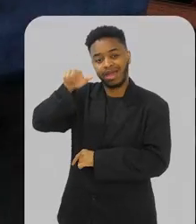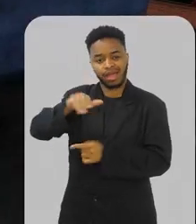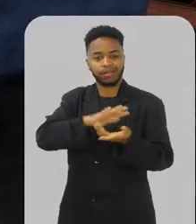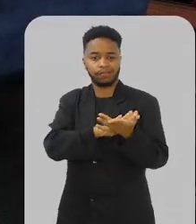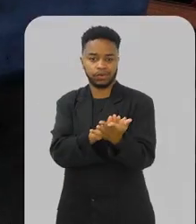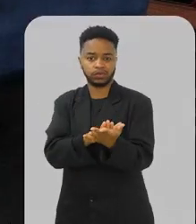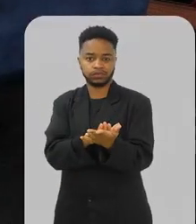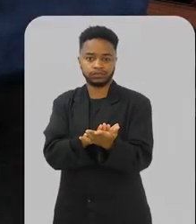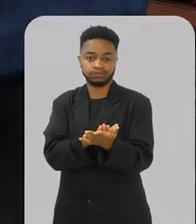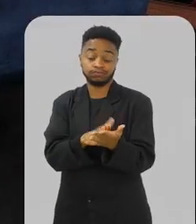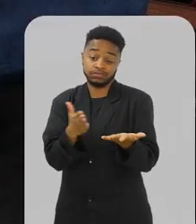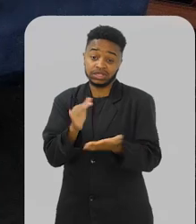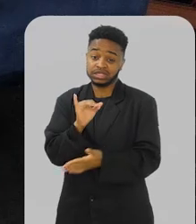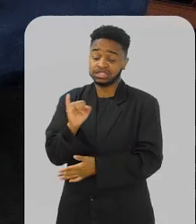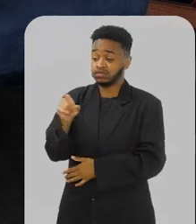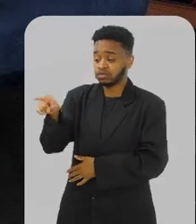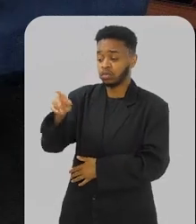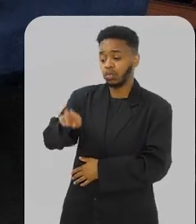Vou fazer um muxoxo.